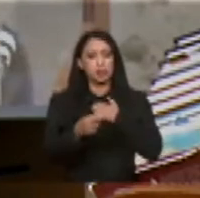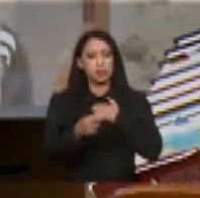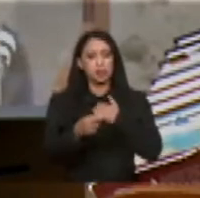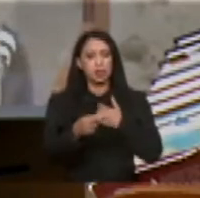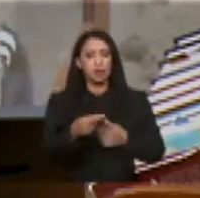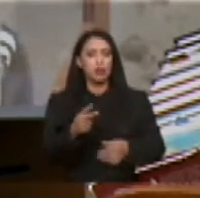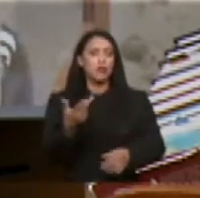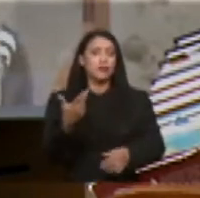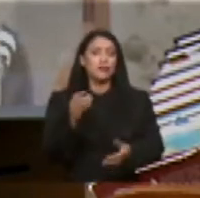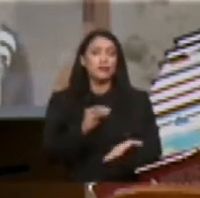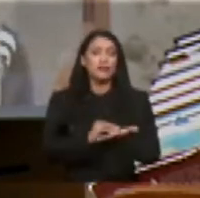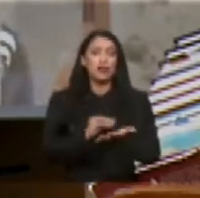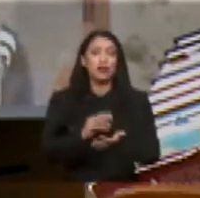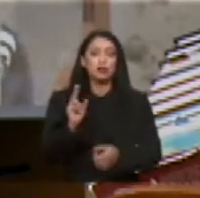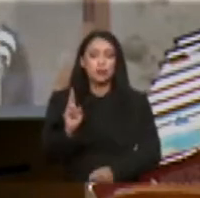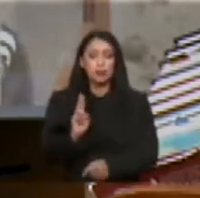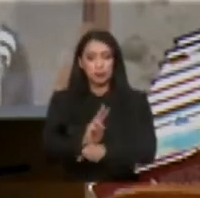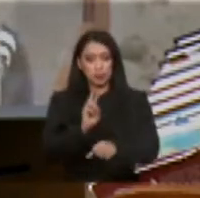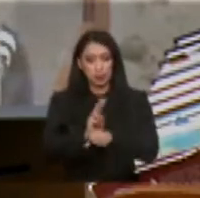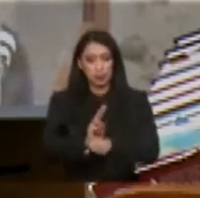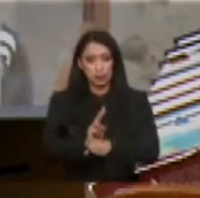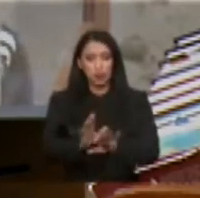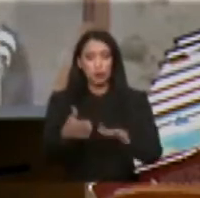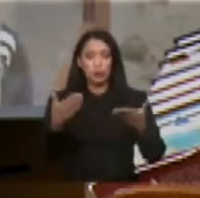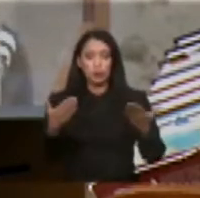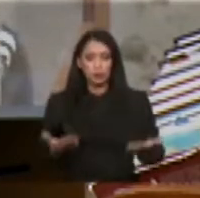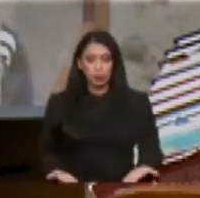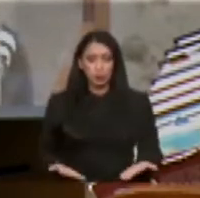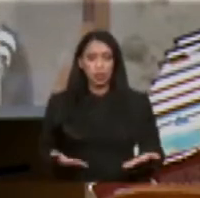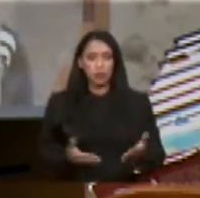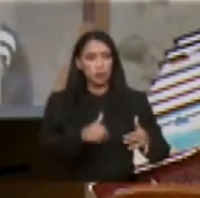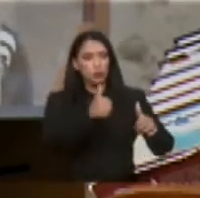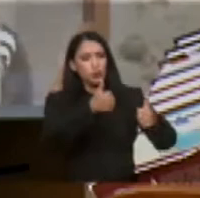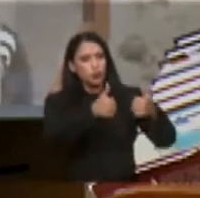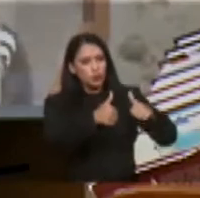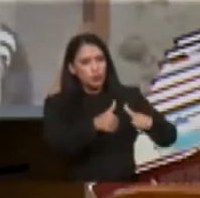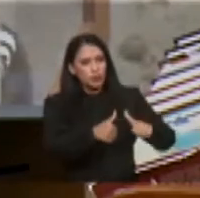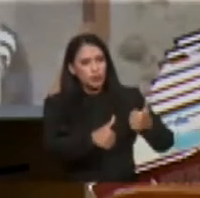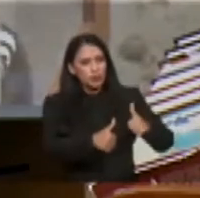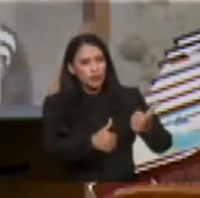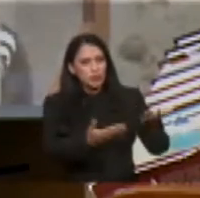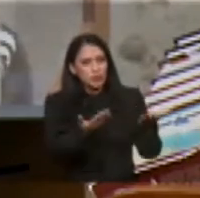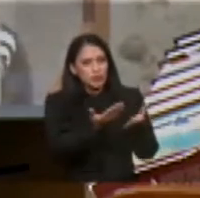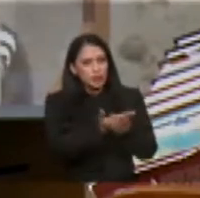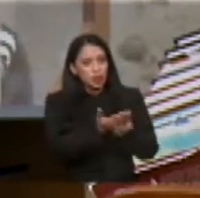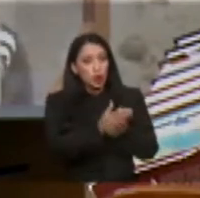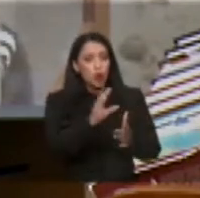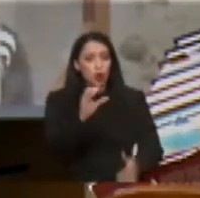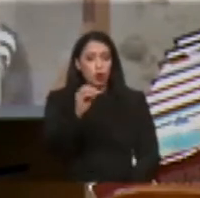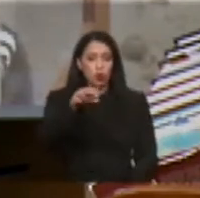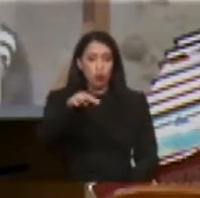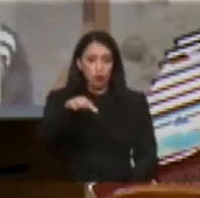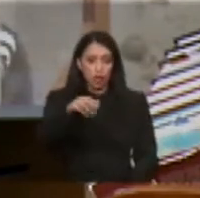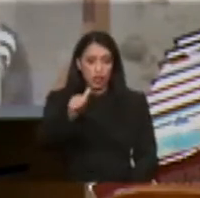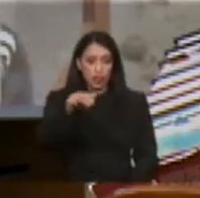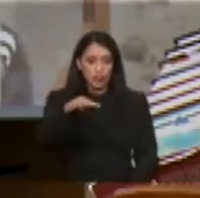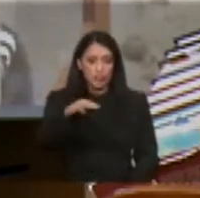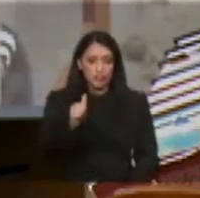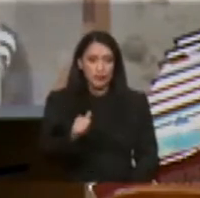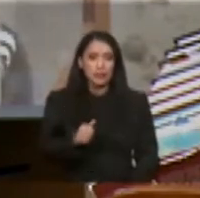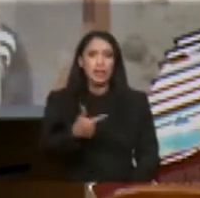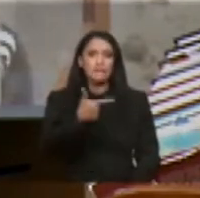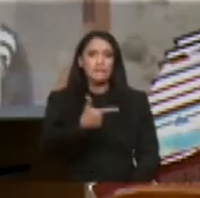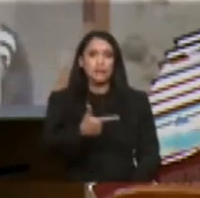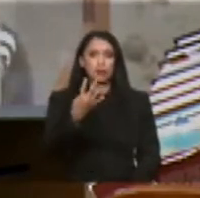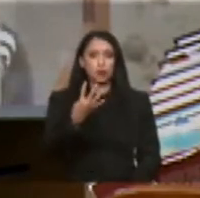menos protetiva. Por essa razão, a ação sob exame contém pedido no sentido de que o CONAMA, em até 24